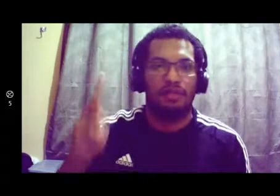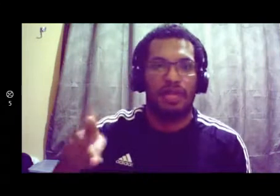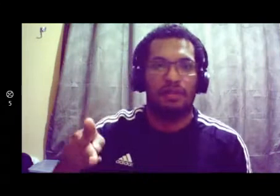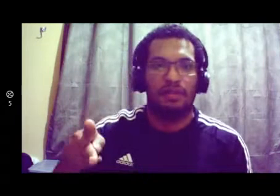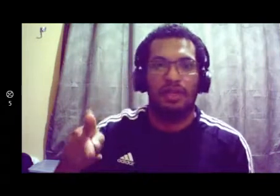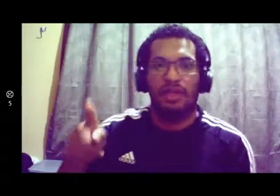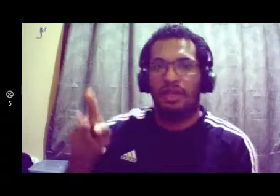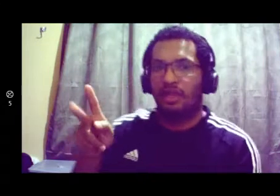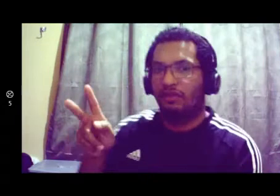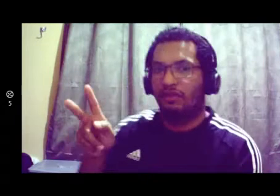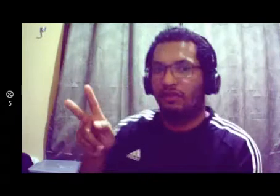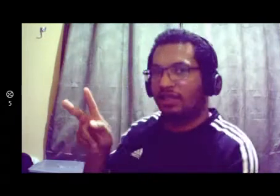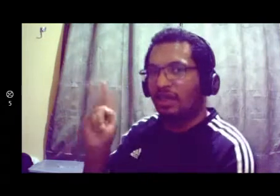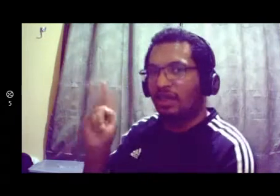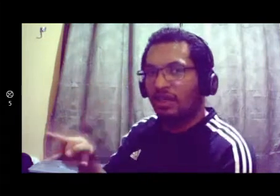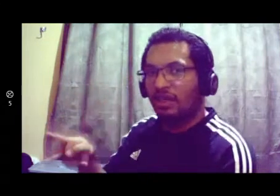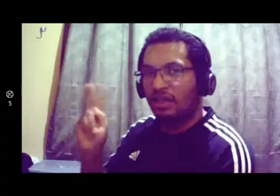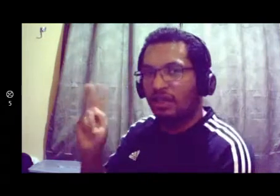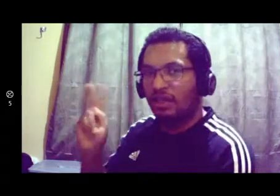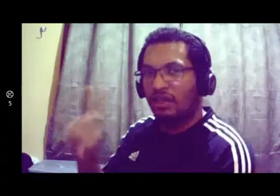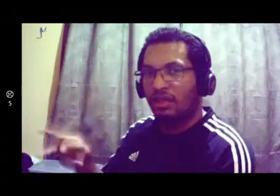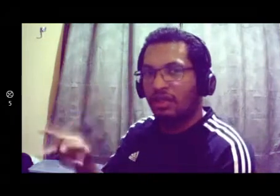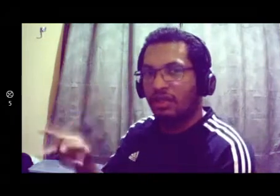Sempre, lembra? Então faz assim, ó.